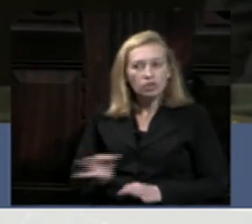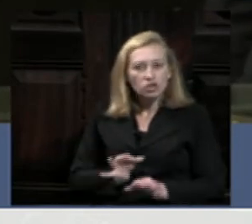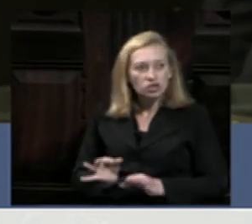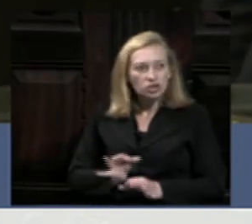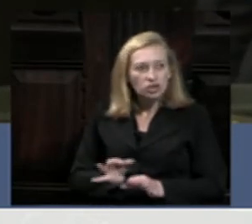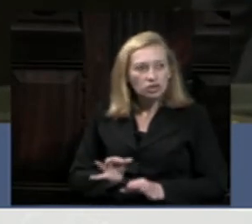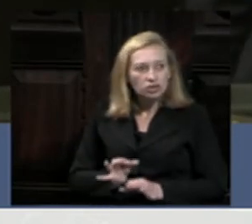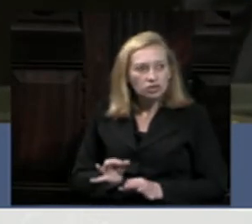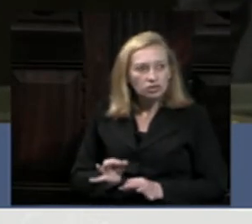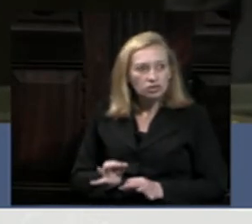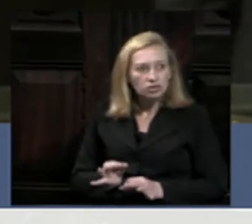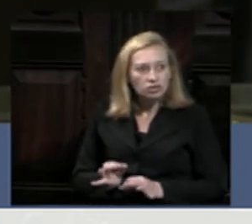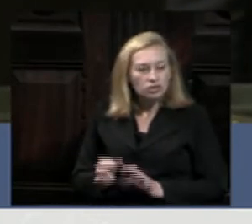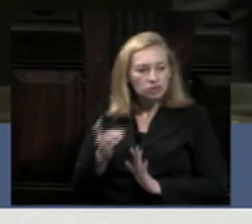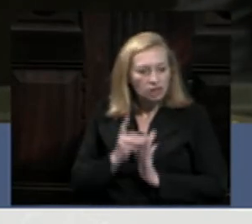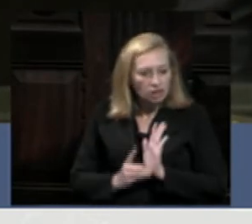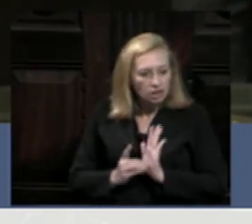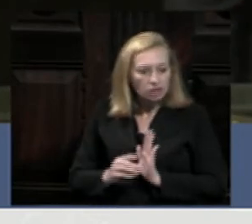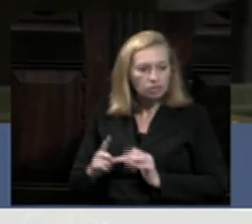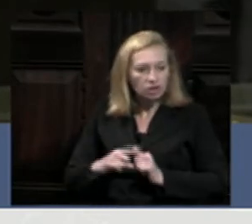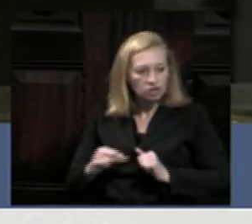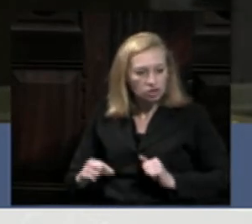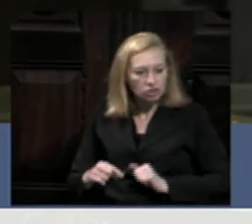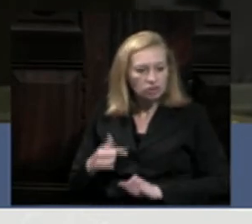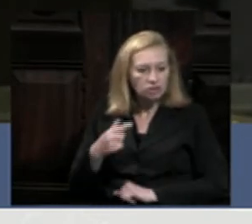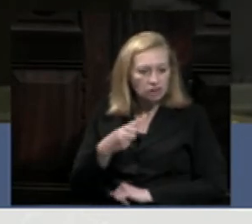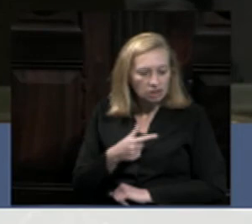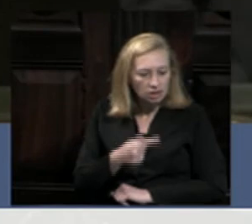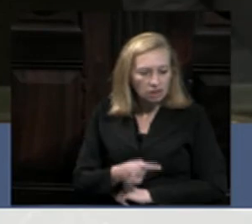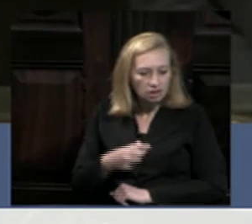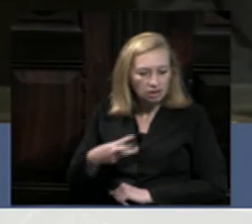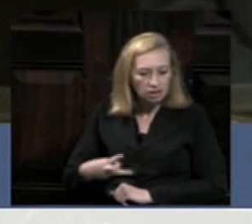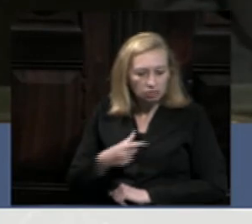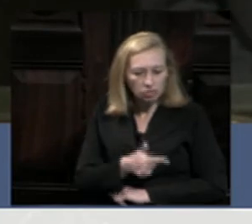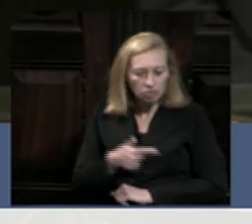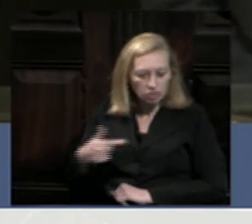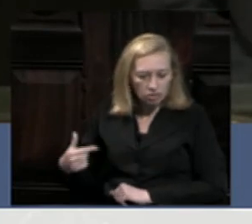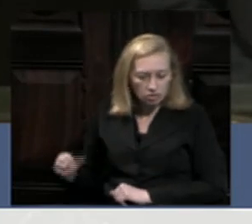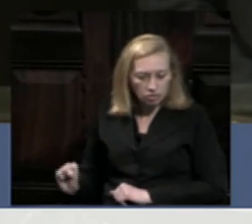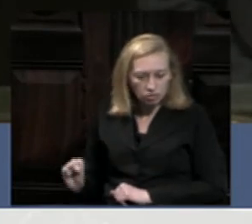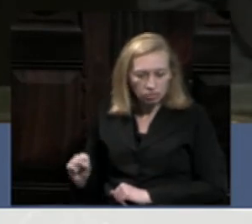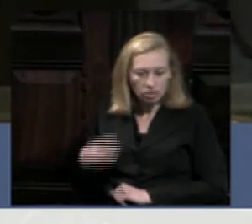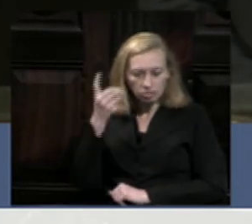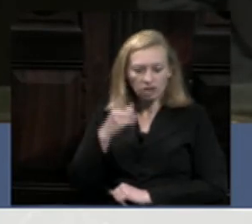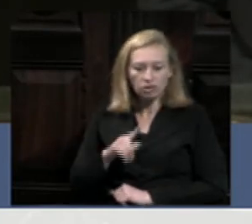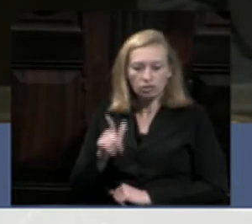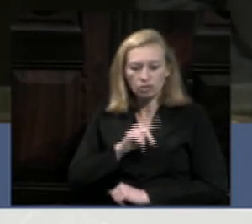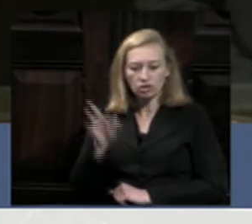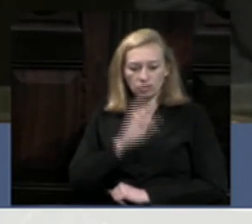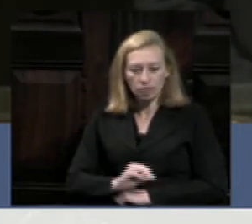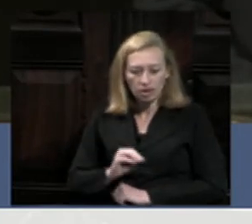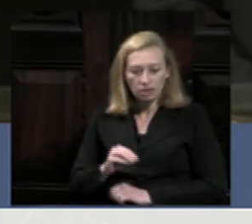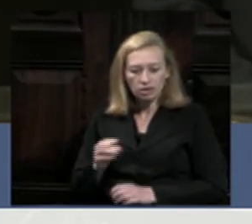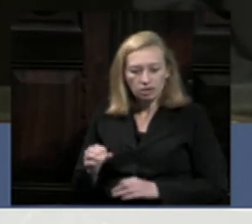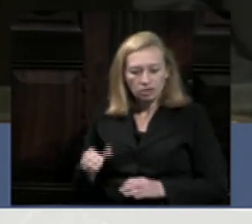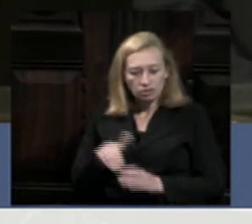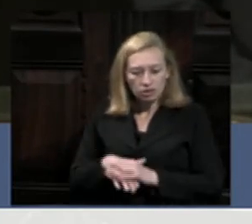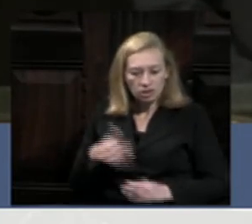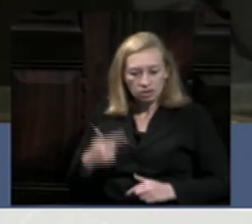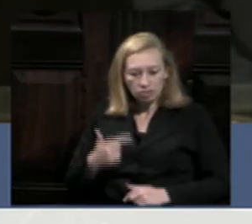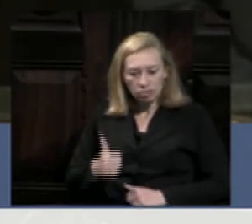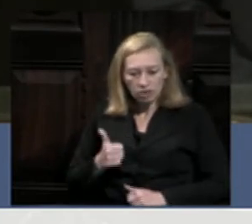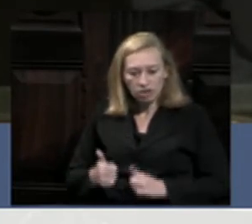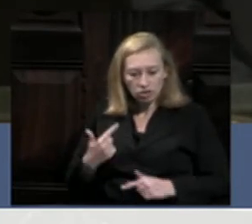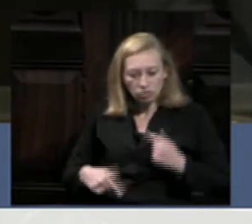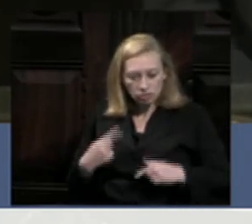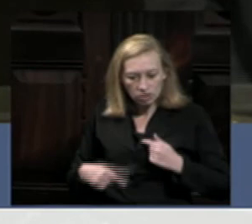Projeto decreto legislativo número 73-2018, de autoria do deputado Luiz Paulo. Em votação em primeira discussão, projeto